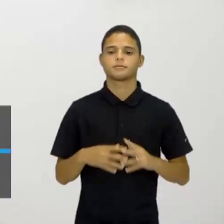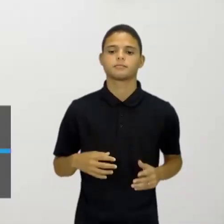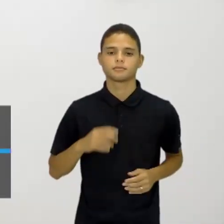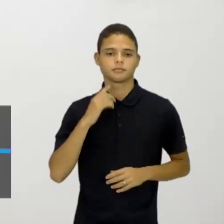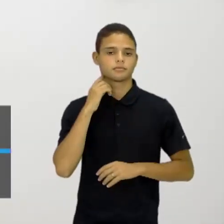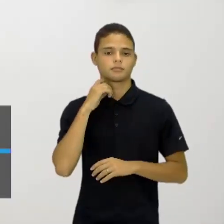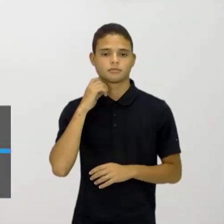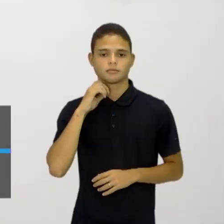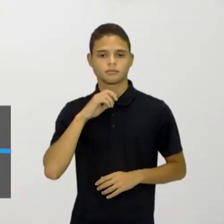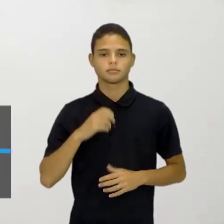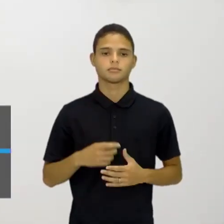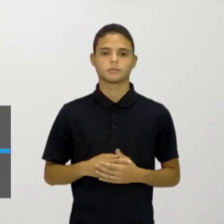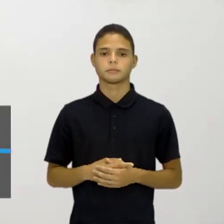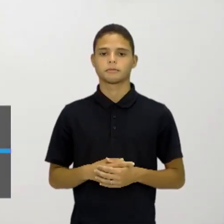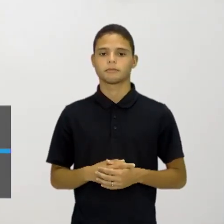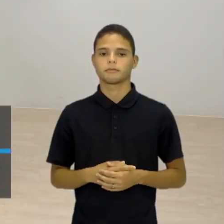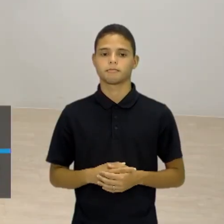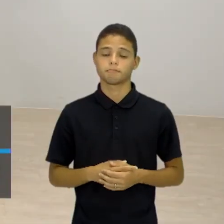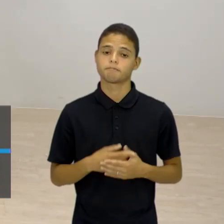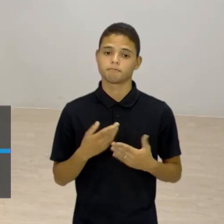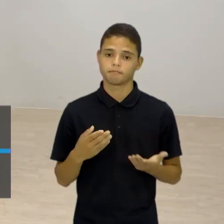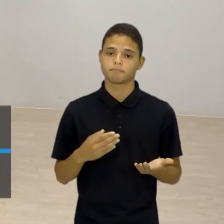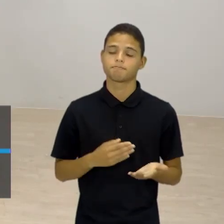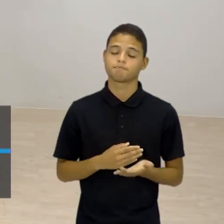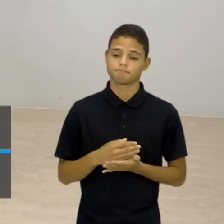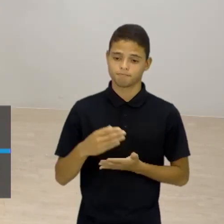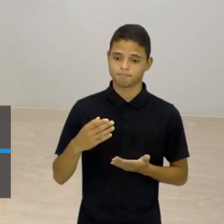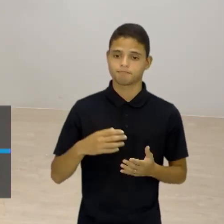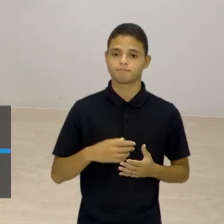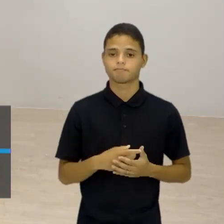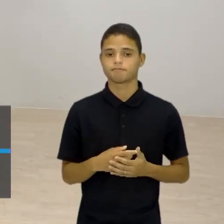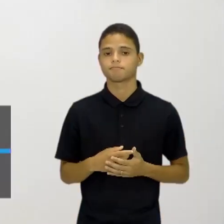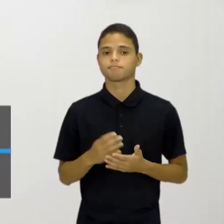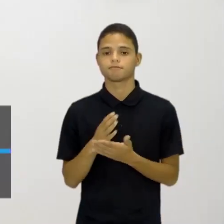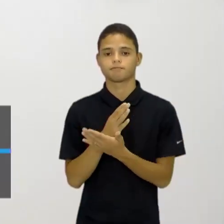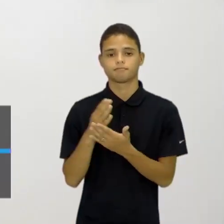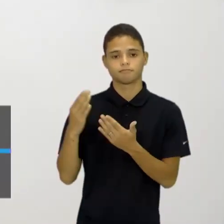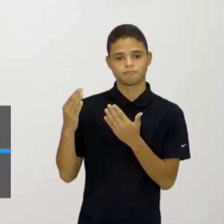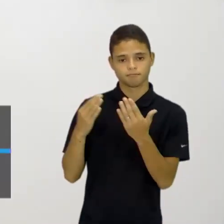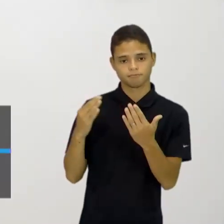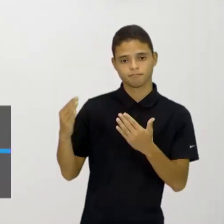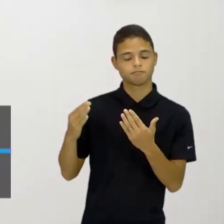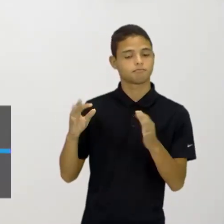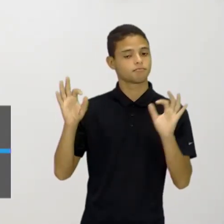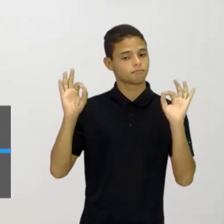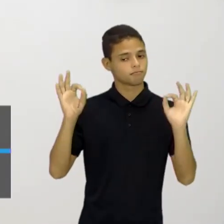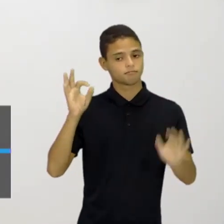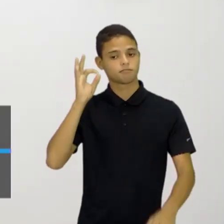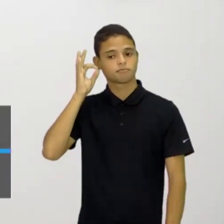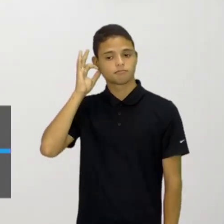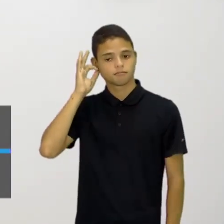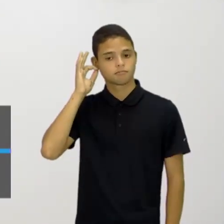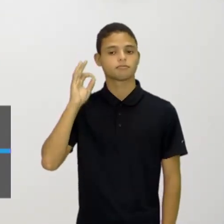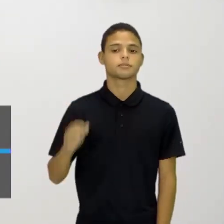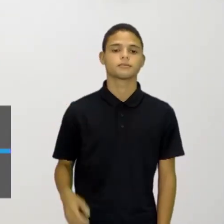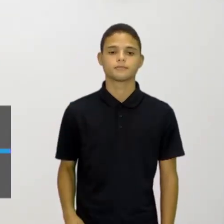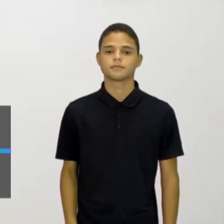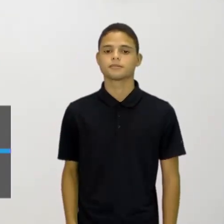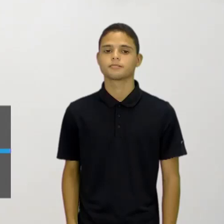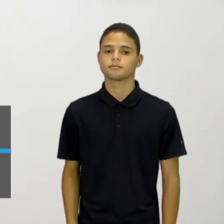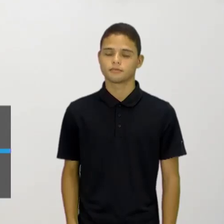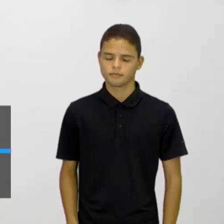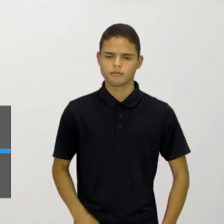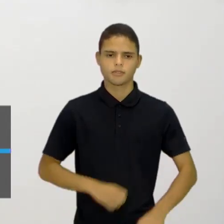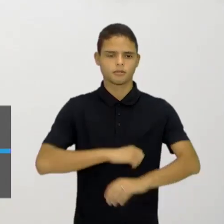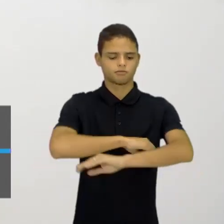bom partindo desse pressuposto e fazendo essas considerações que são extremamente importantes Olha só o